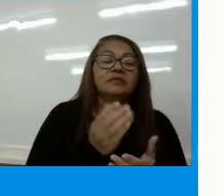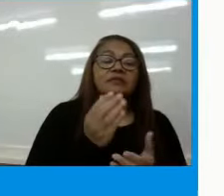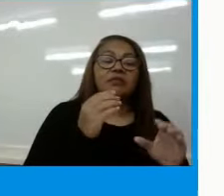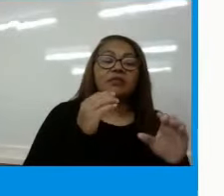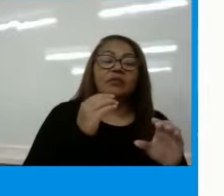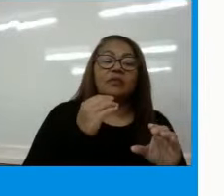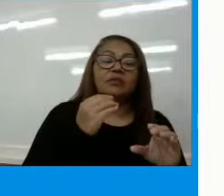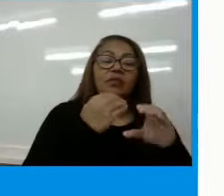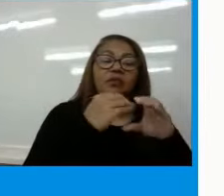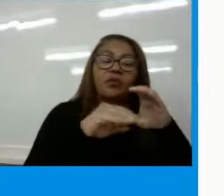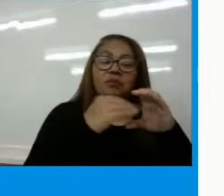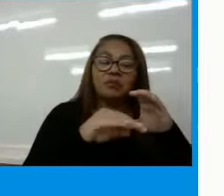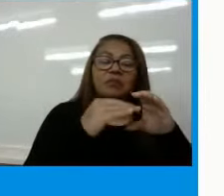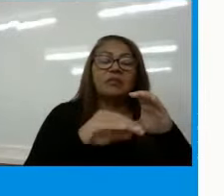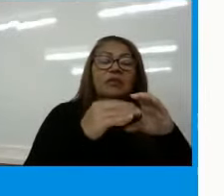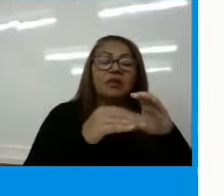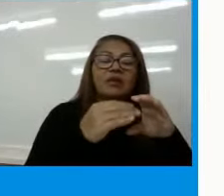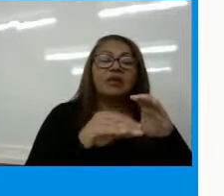senha.